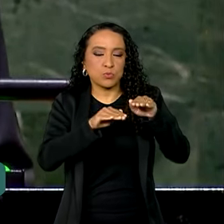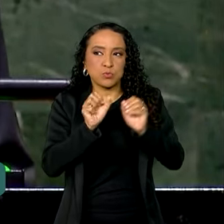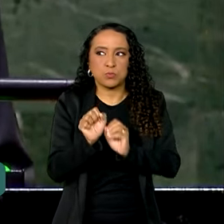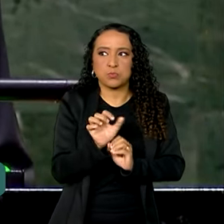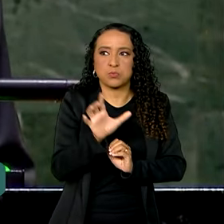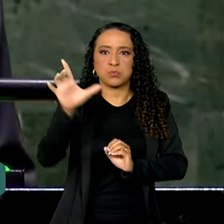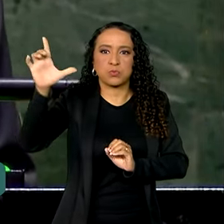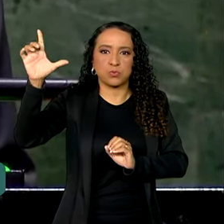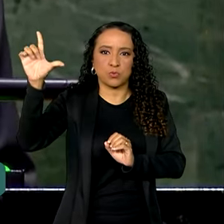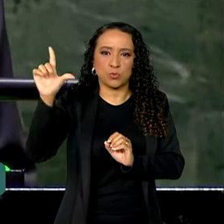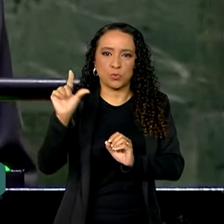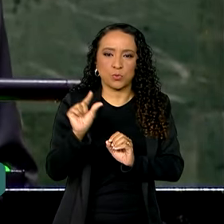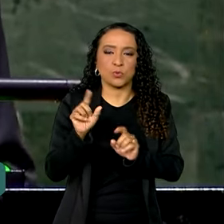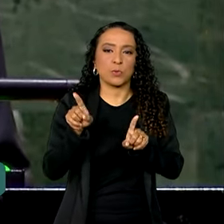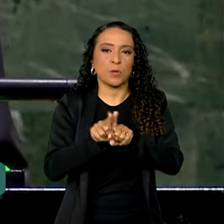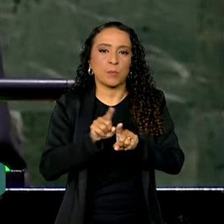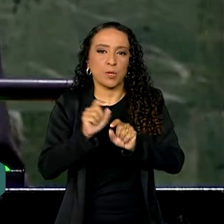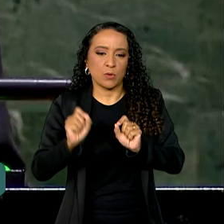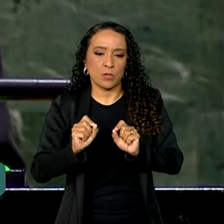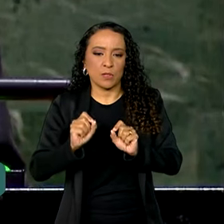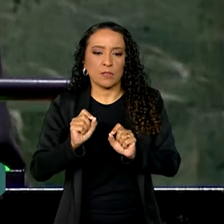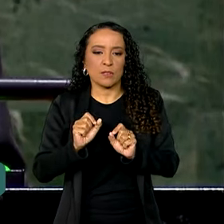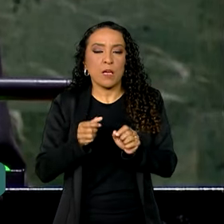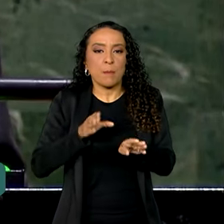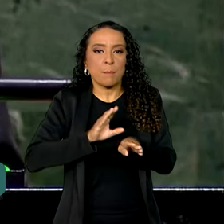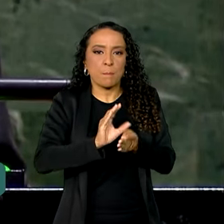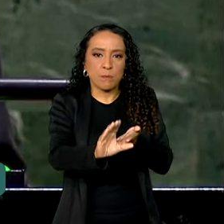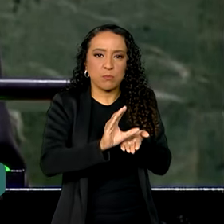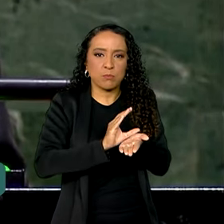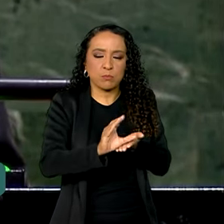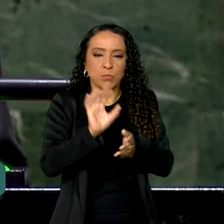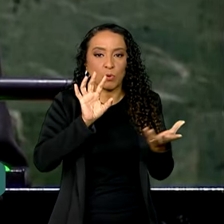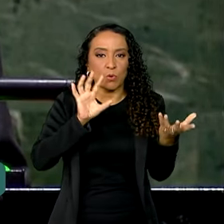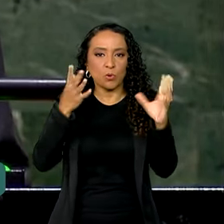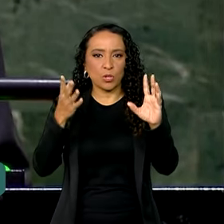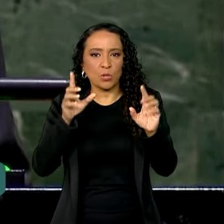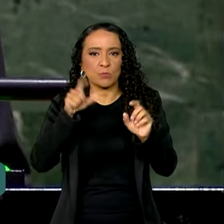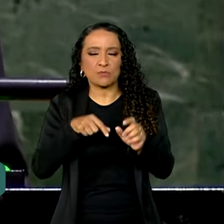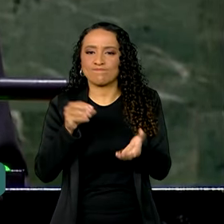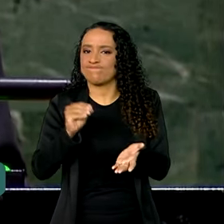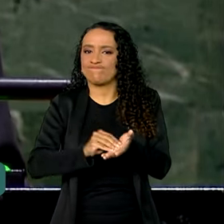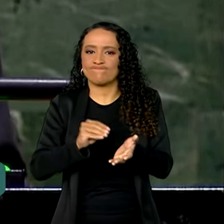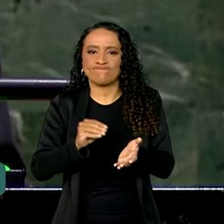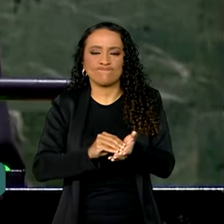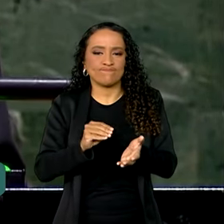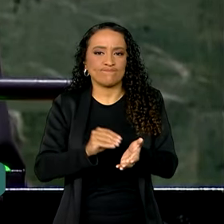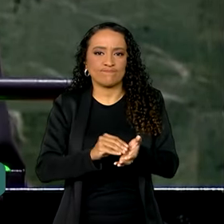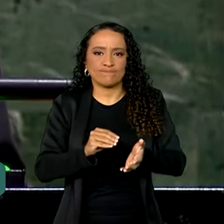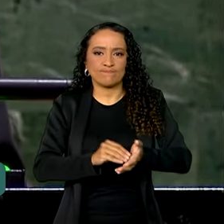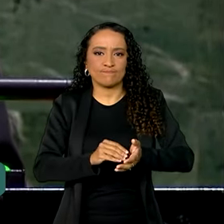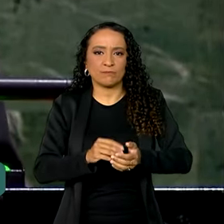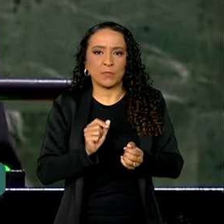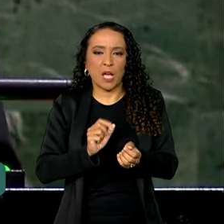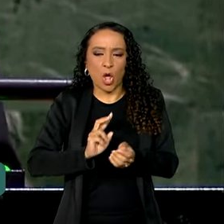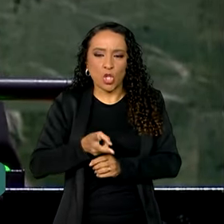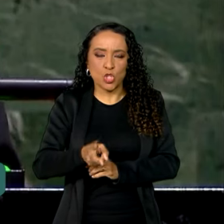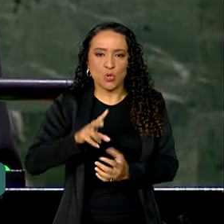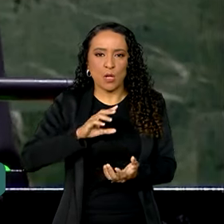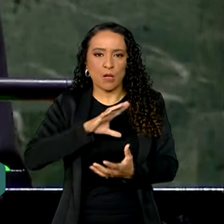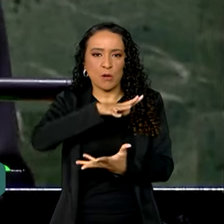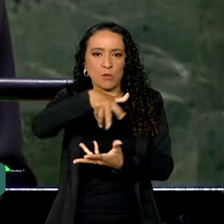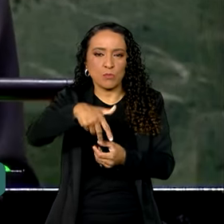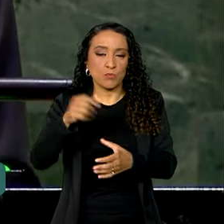de gases de efeito estufa e financiamento climático são insuficientes para manter o planeta